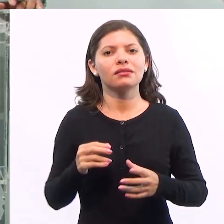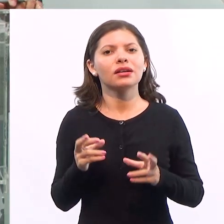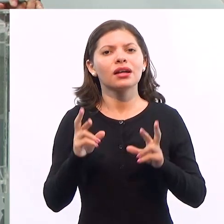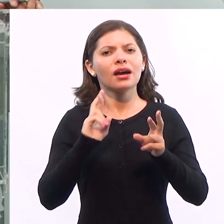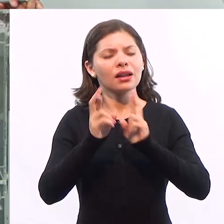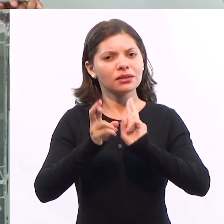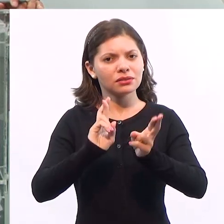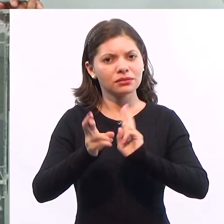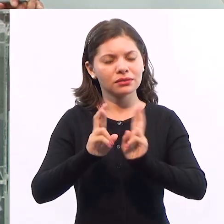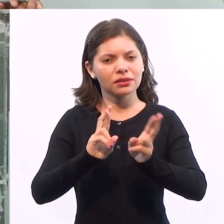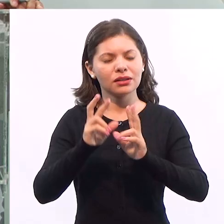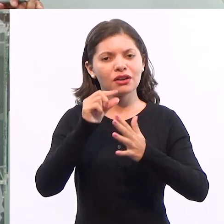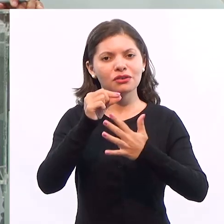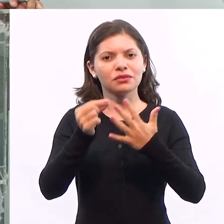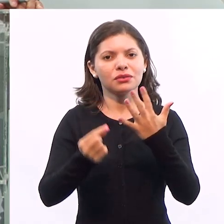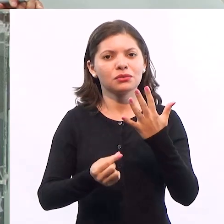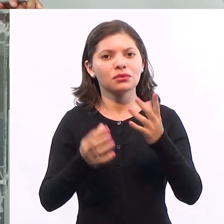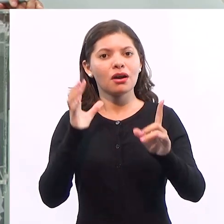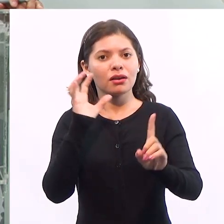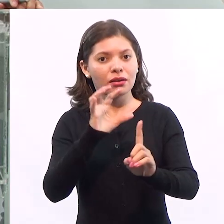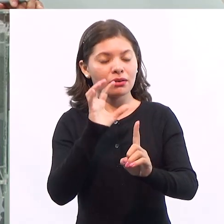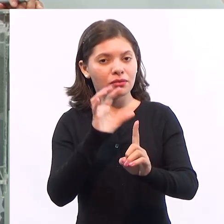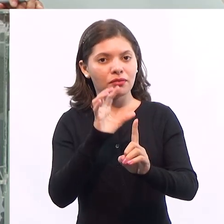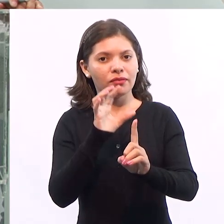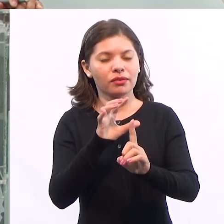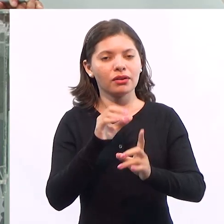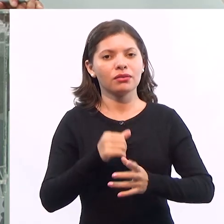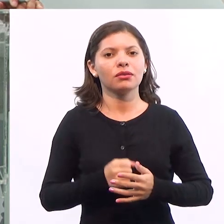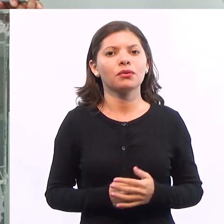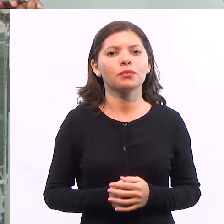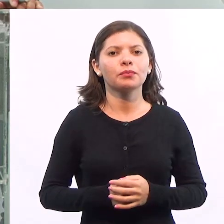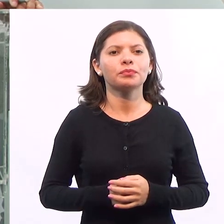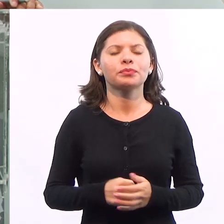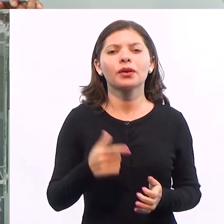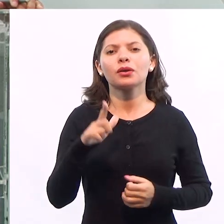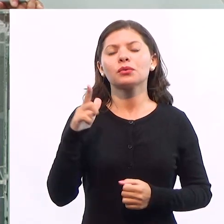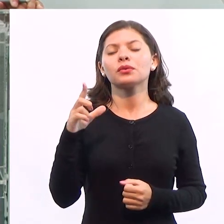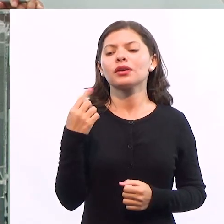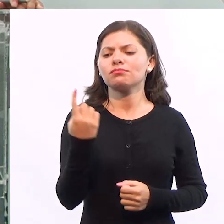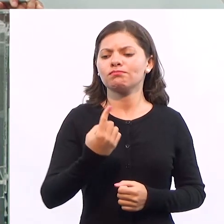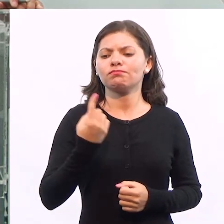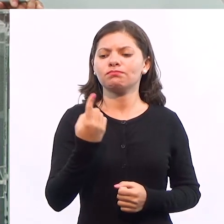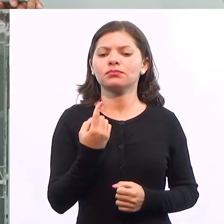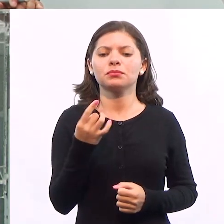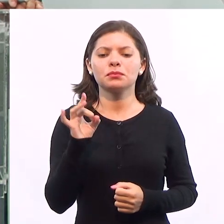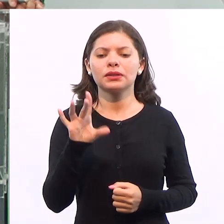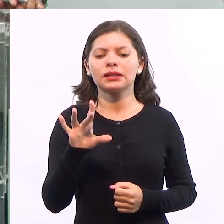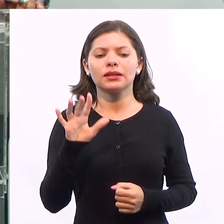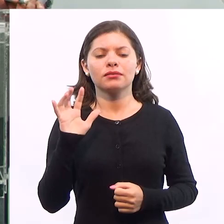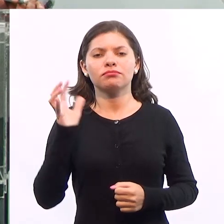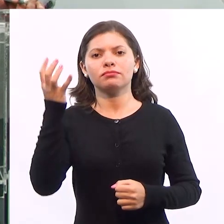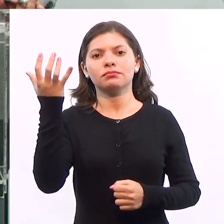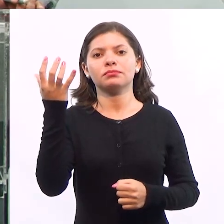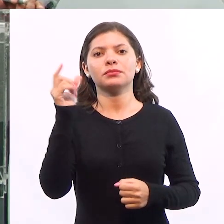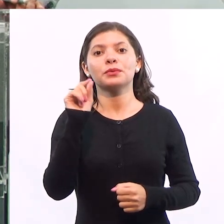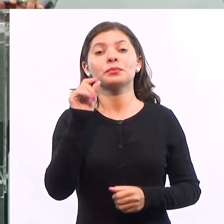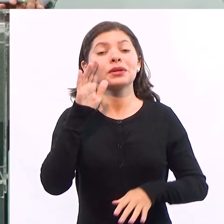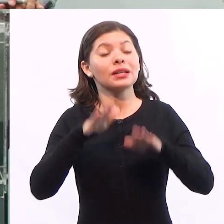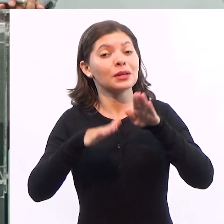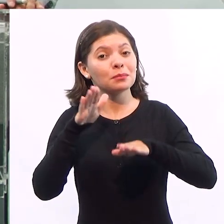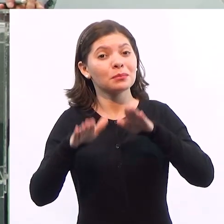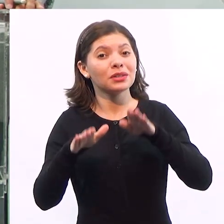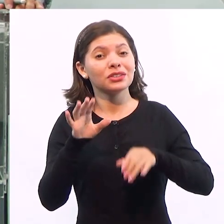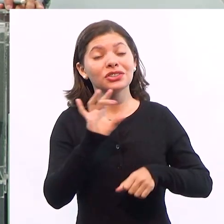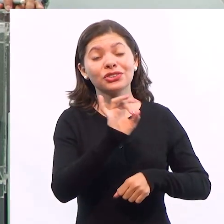dizer que a teoria contingencial ela está relacionada a esses fatores que afetam, tá? E não há uma única maneira de